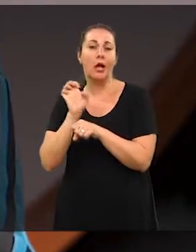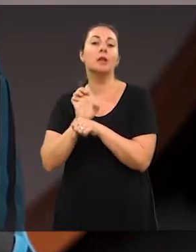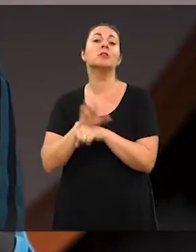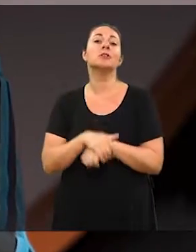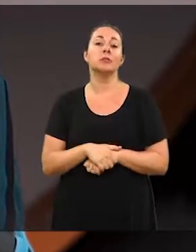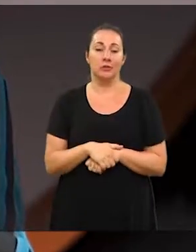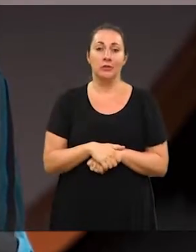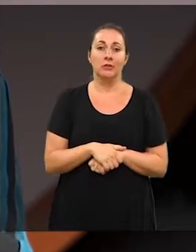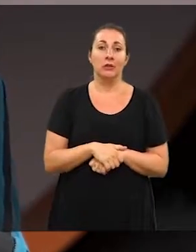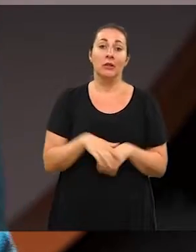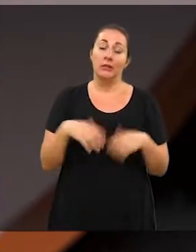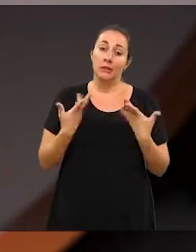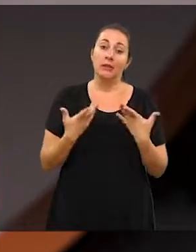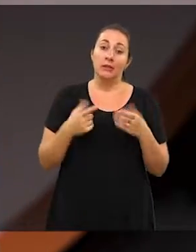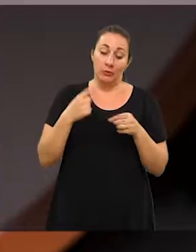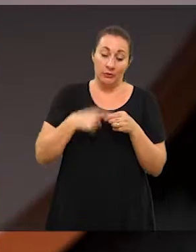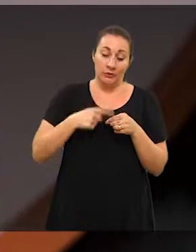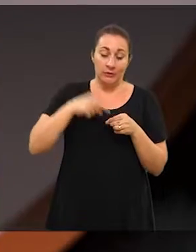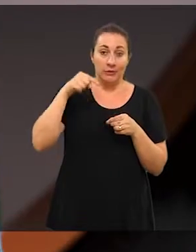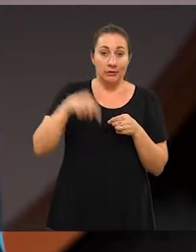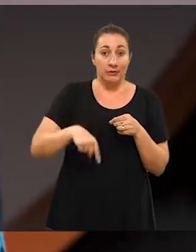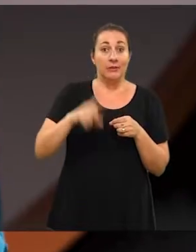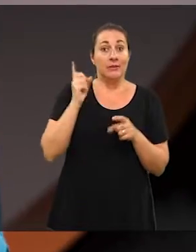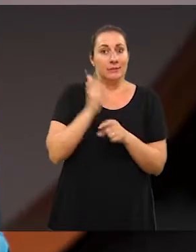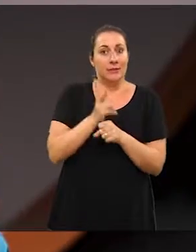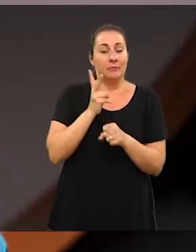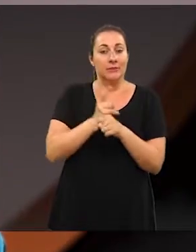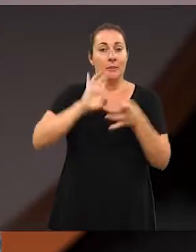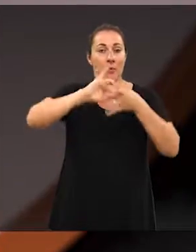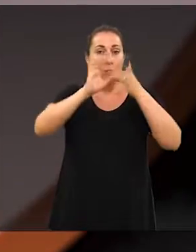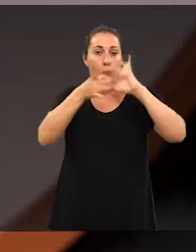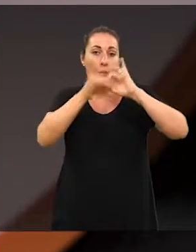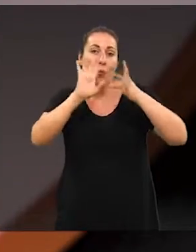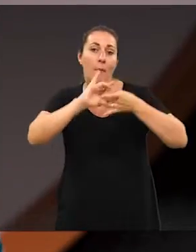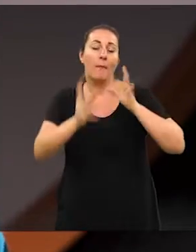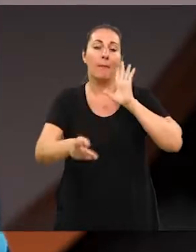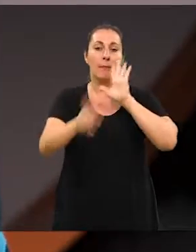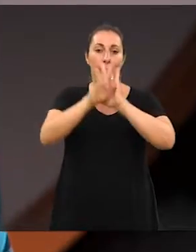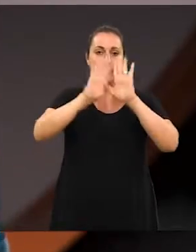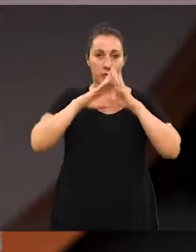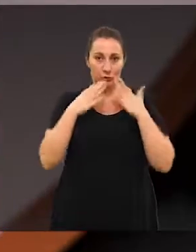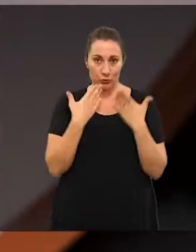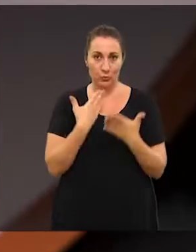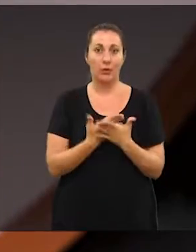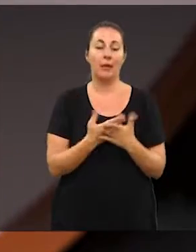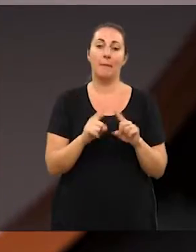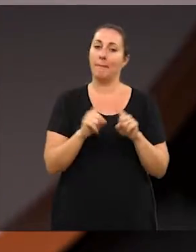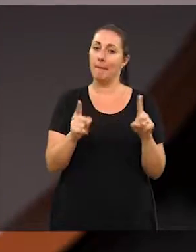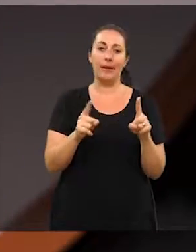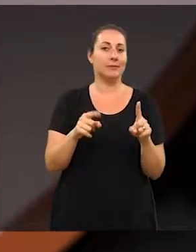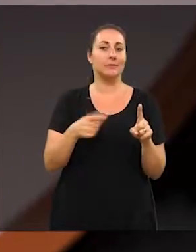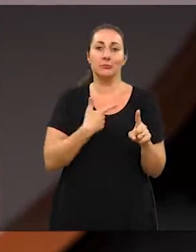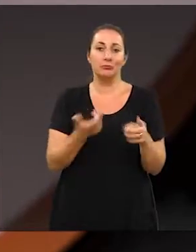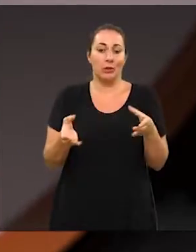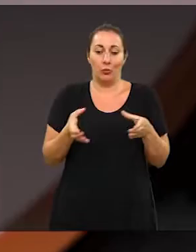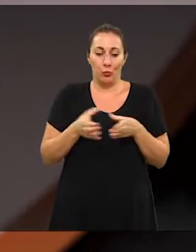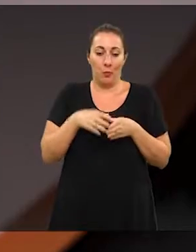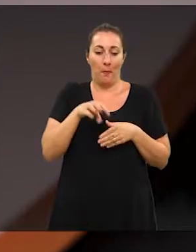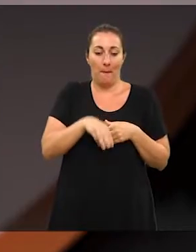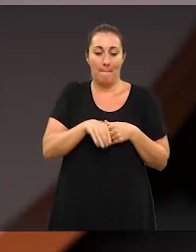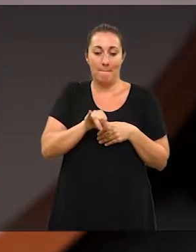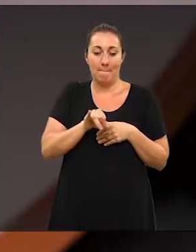quanto do estado. Né? E o município sempre fez a Olimpíada Escolar, né? Mas também não contempla a categoria